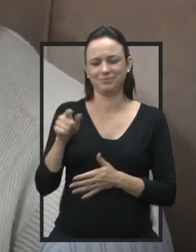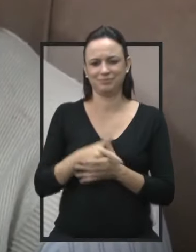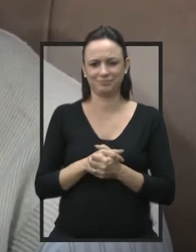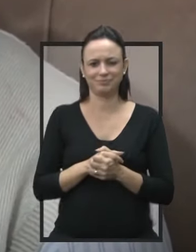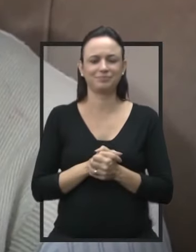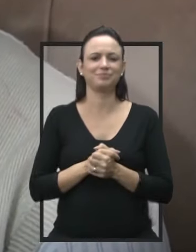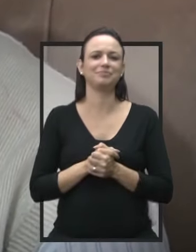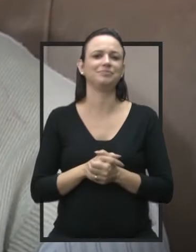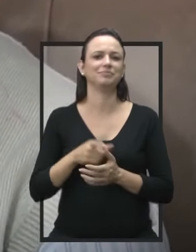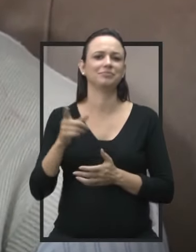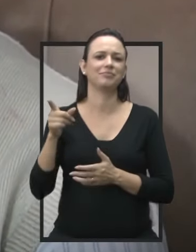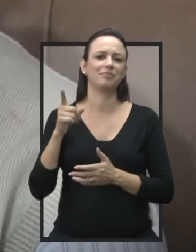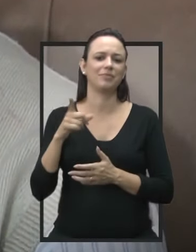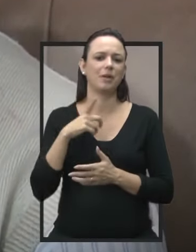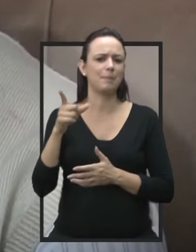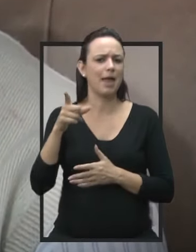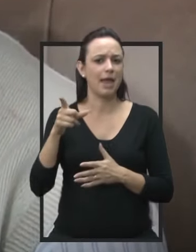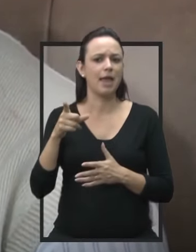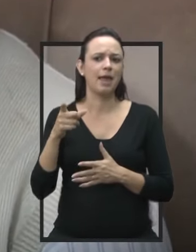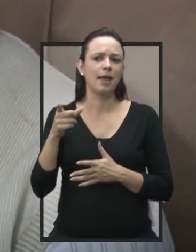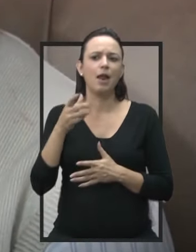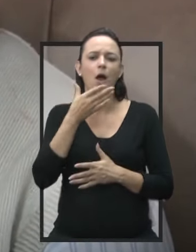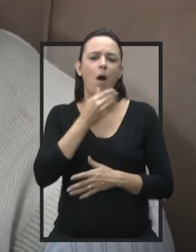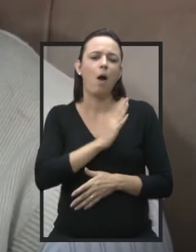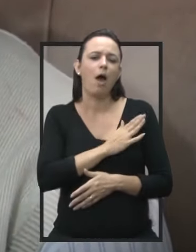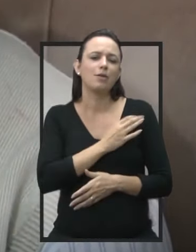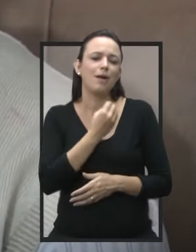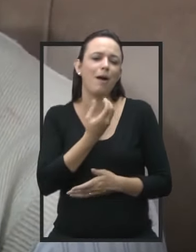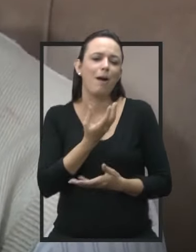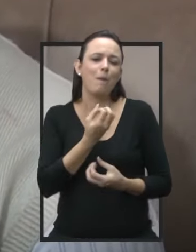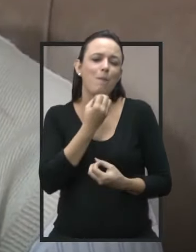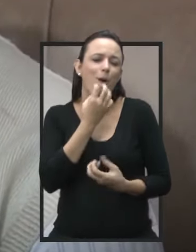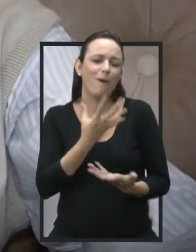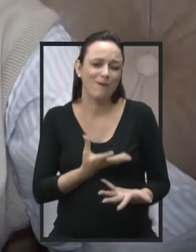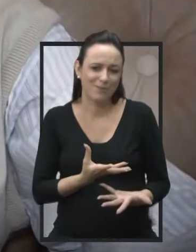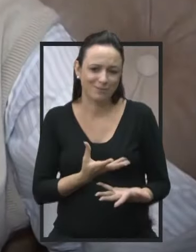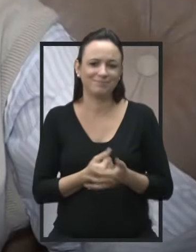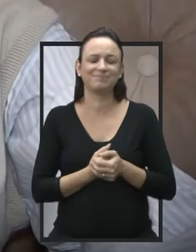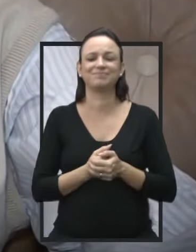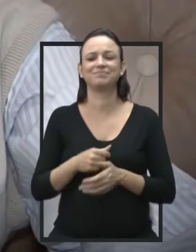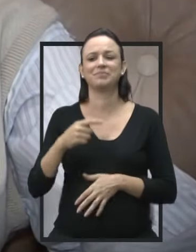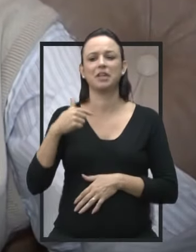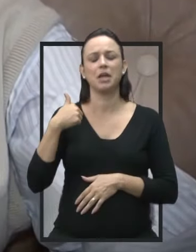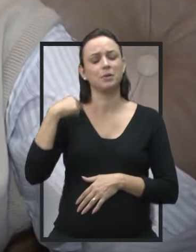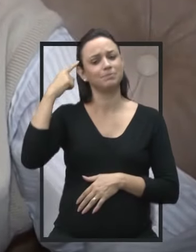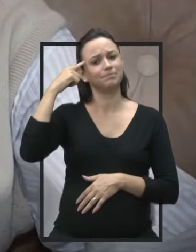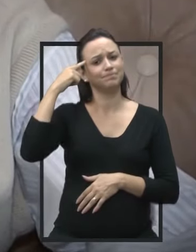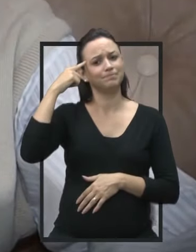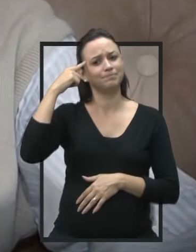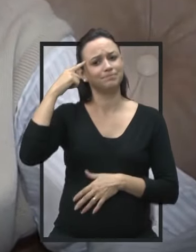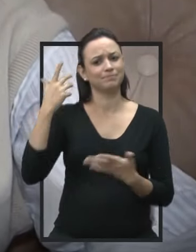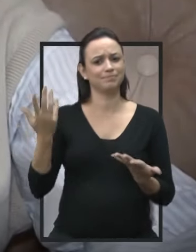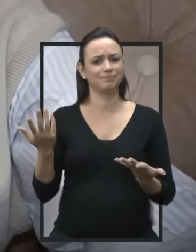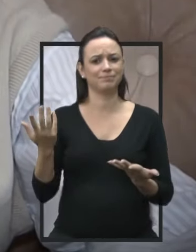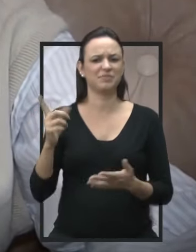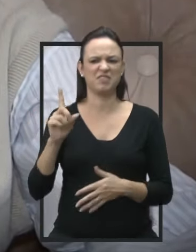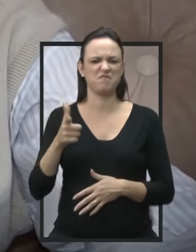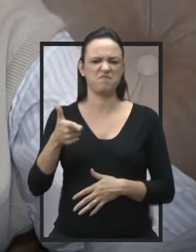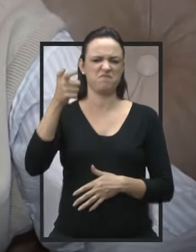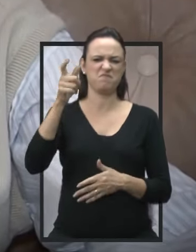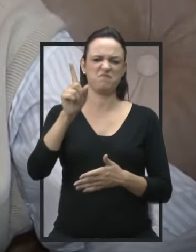Um ferreiro adversário, mas um homem de coração mole. Então eu pensei comigo, o boi não vai